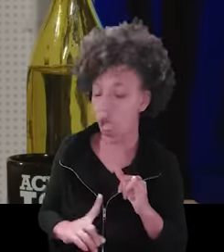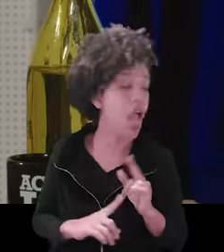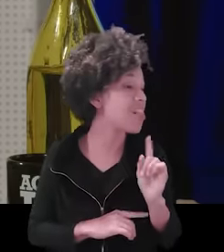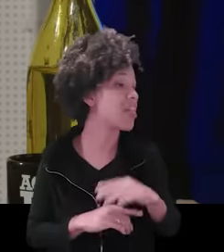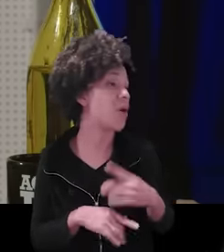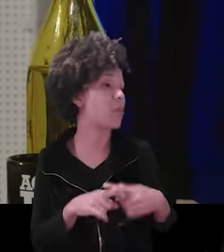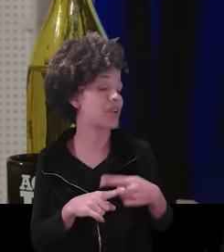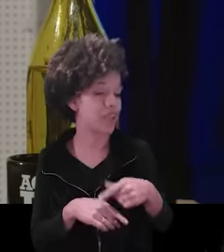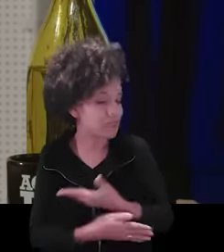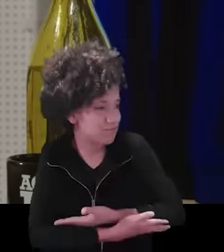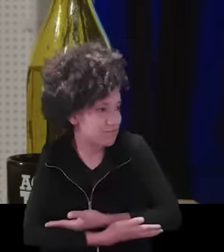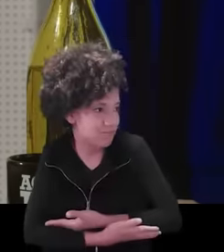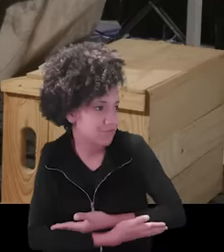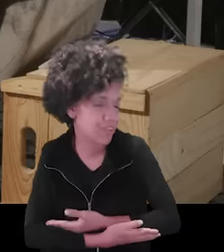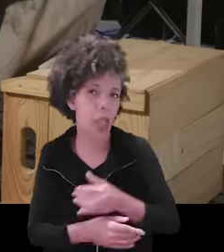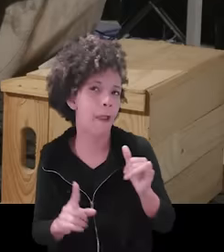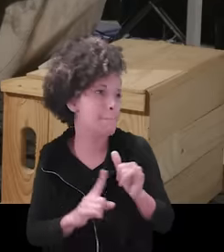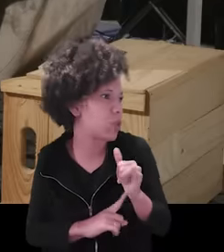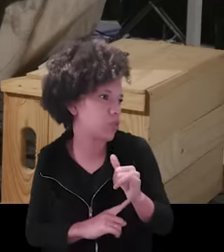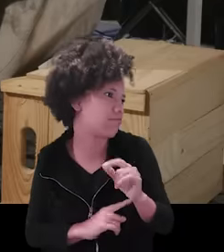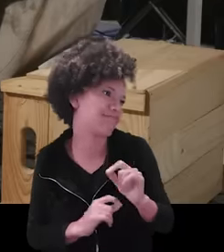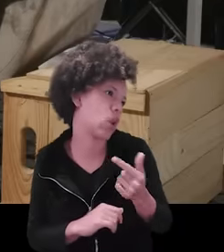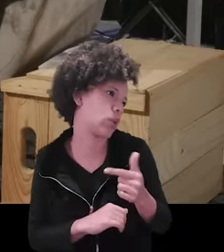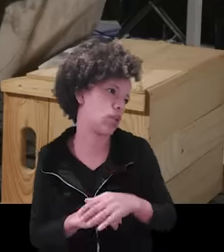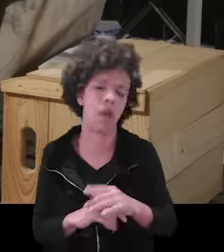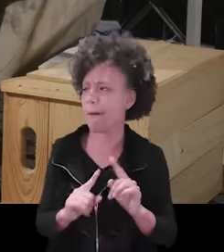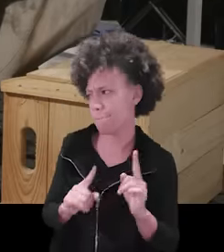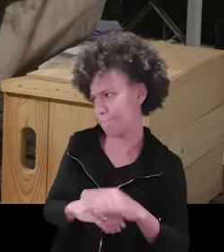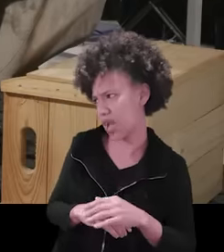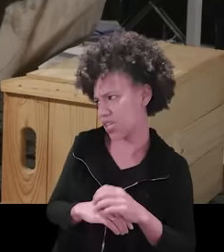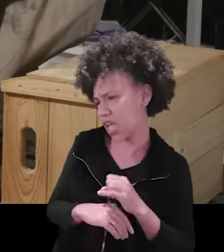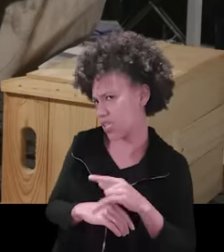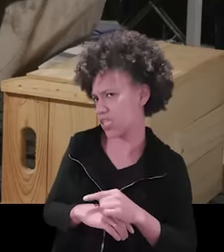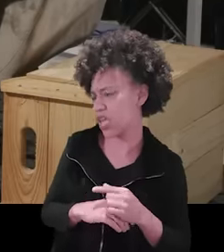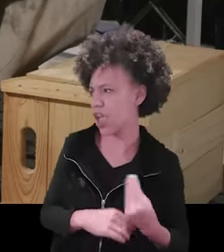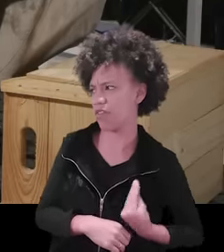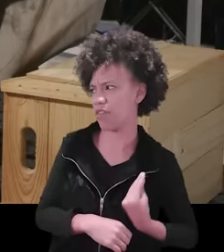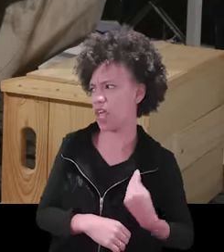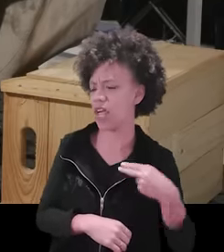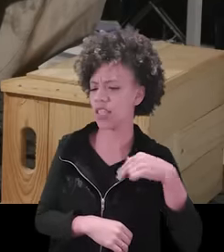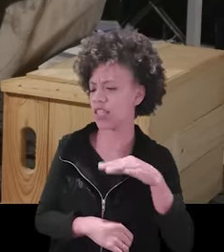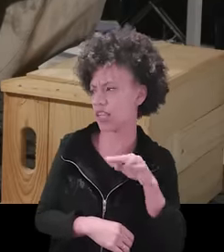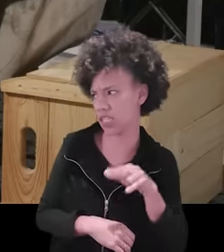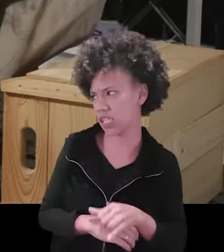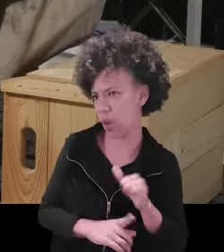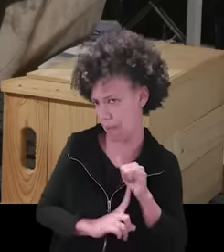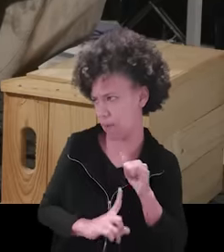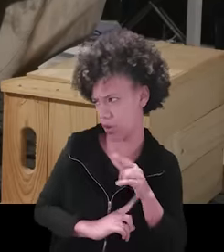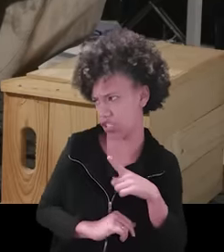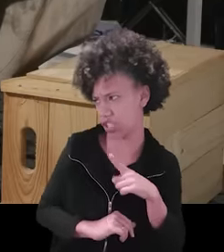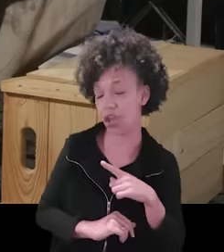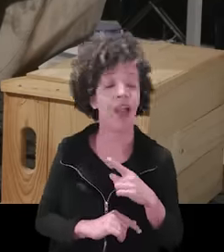não porque ele foi muito pequeno meu filho assim a primeira língua se ele morasse ali no tênis sim talvez seria um